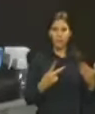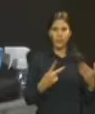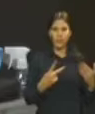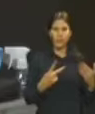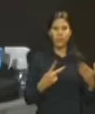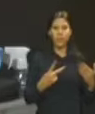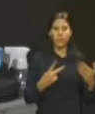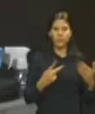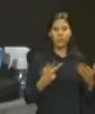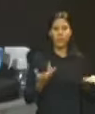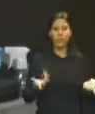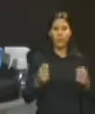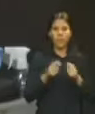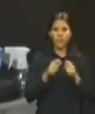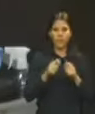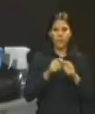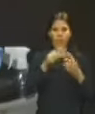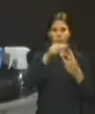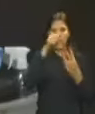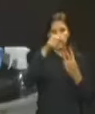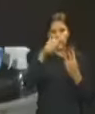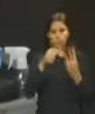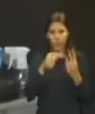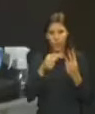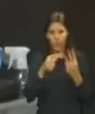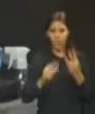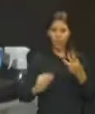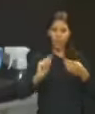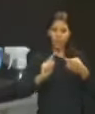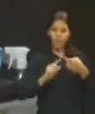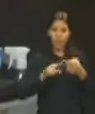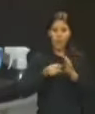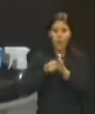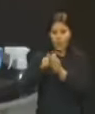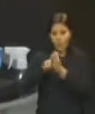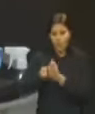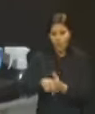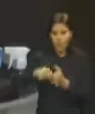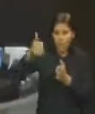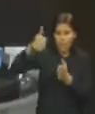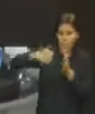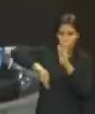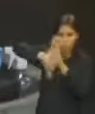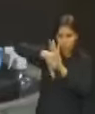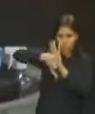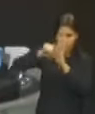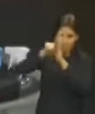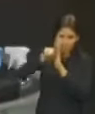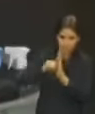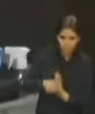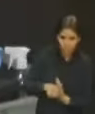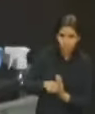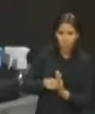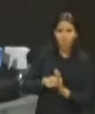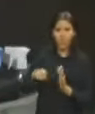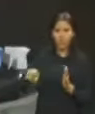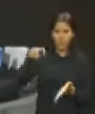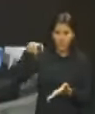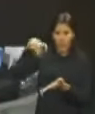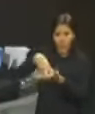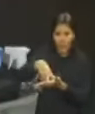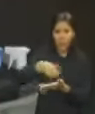solene, fazer essas 3 pontuações. A apuração rigorosa e exemplar do fato, a responsabilização na medida